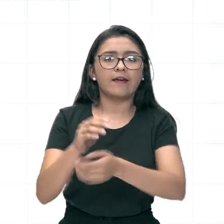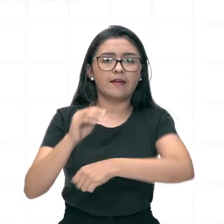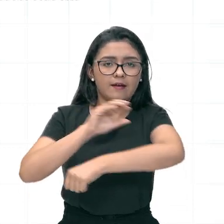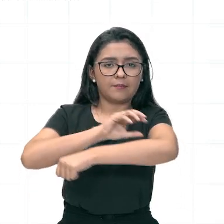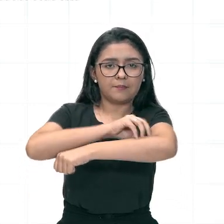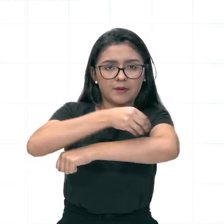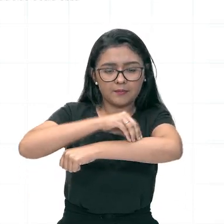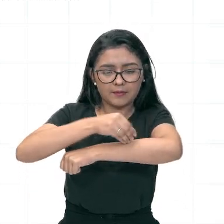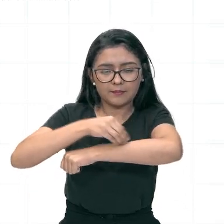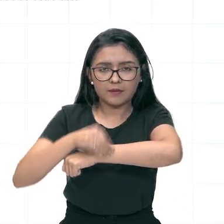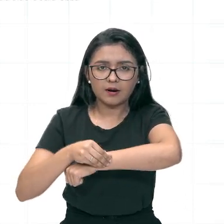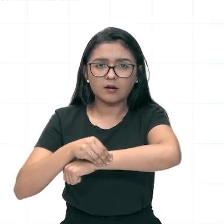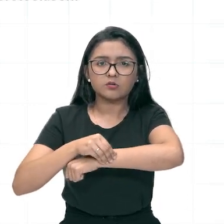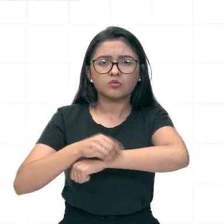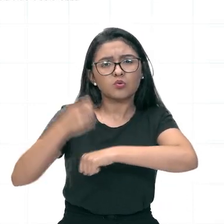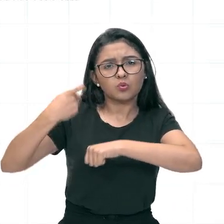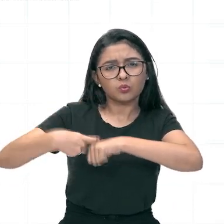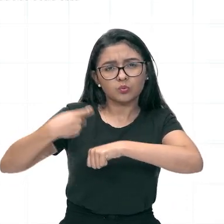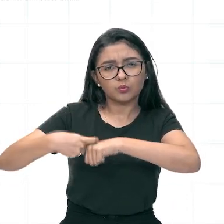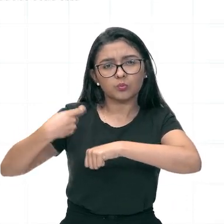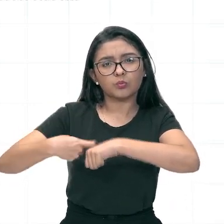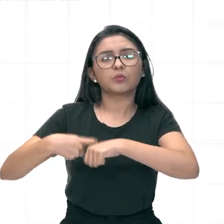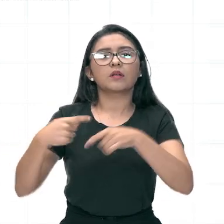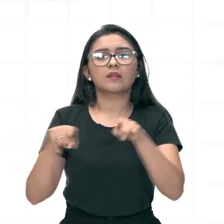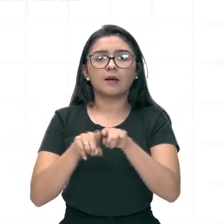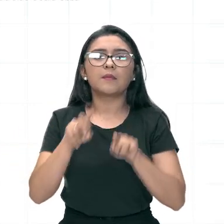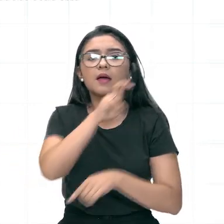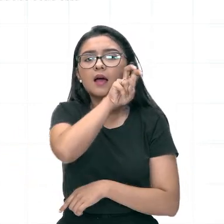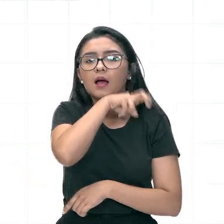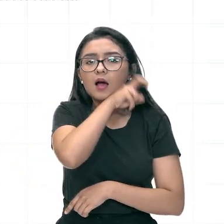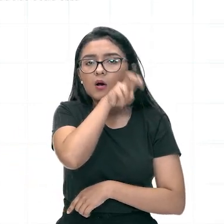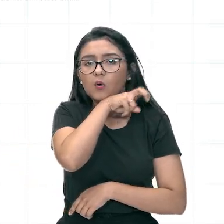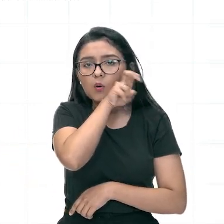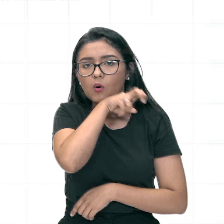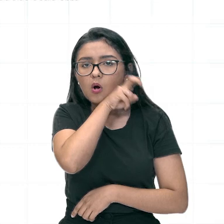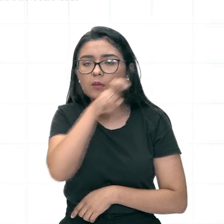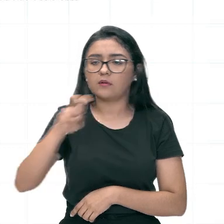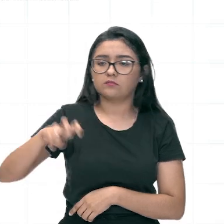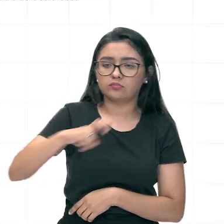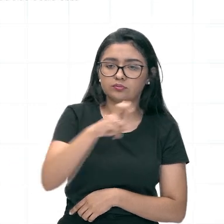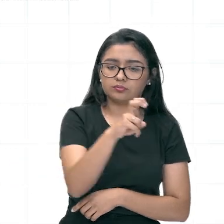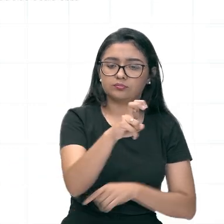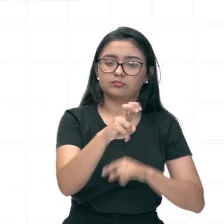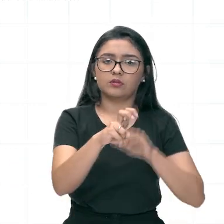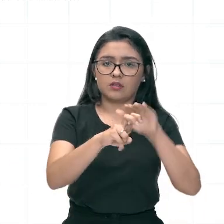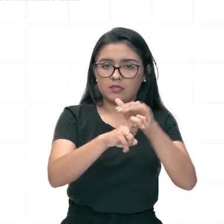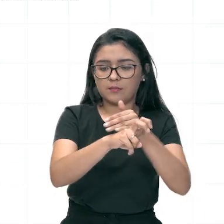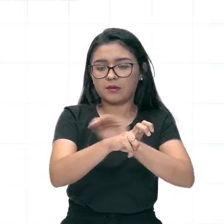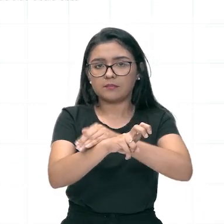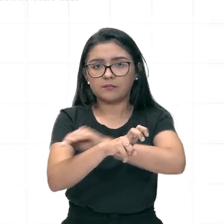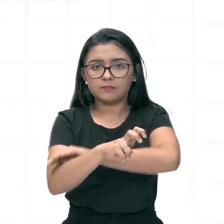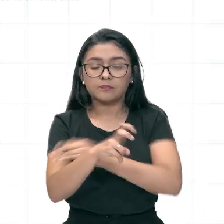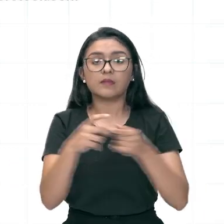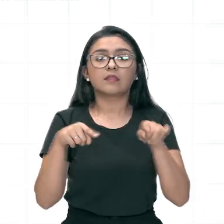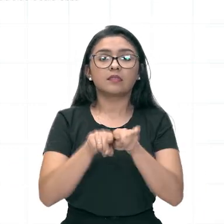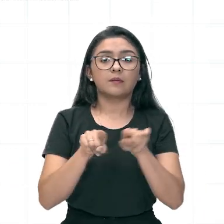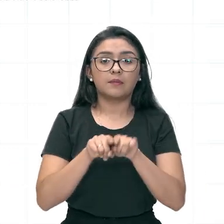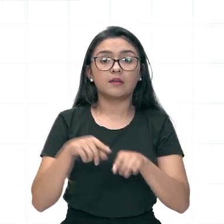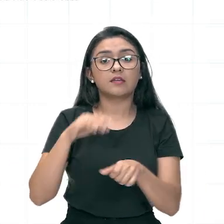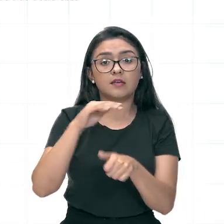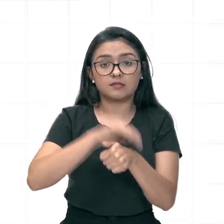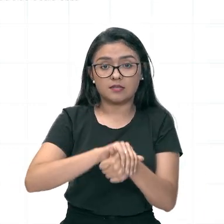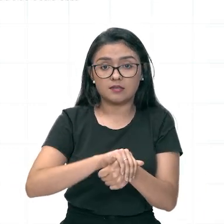como a gente visualizou, aquelas escamas mais grossas. As cobras possuem o corpo todo ali revestido por escamas. E aí